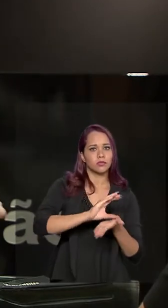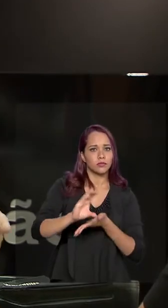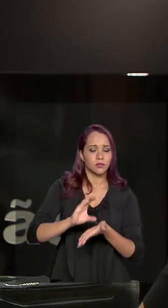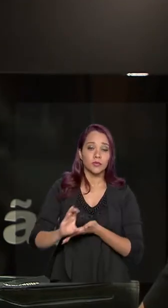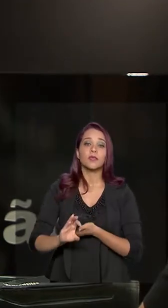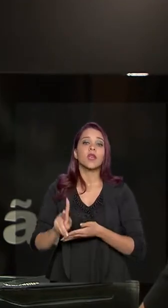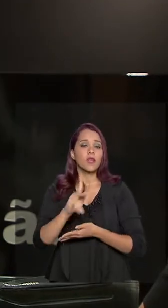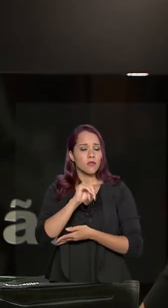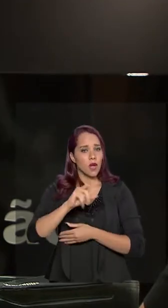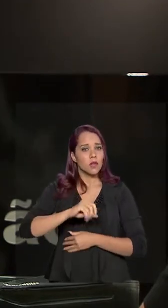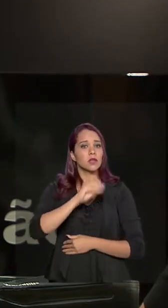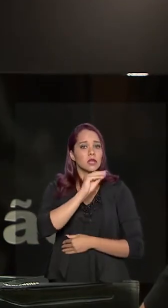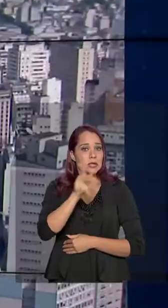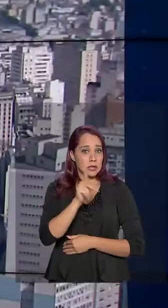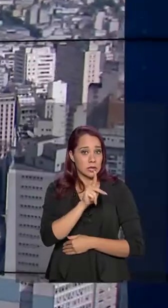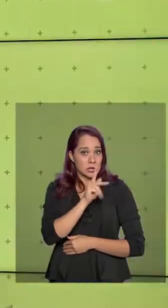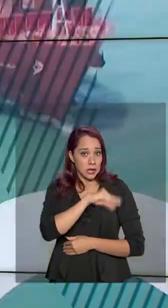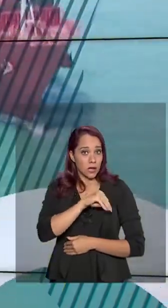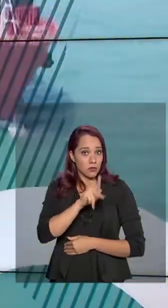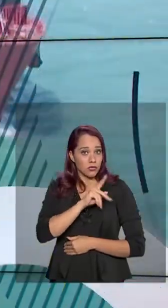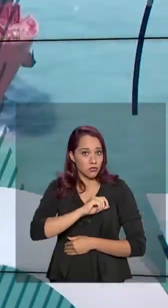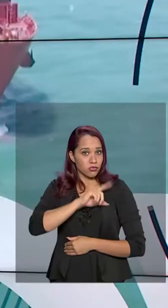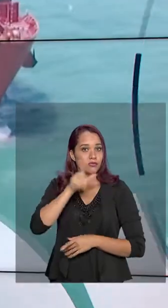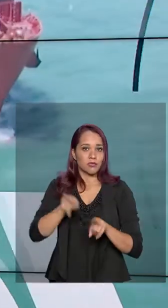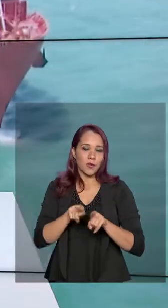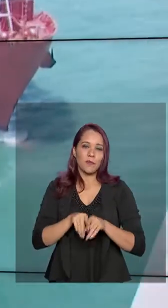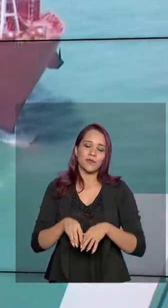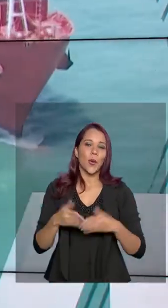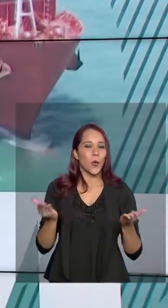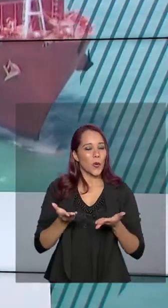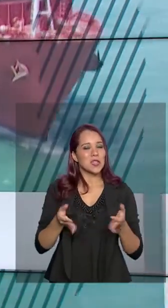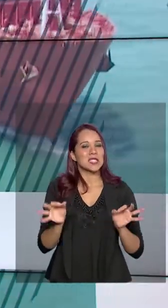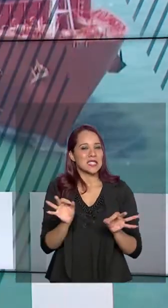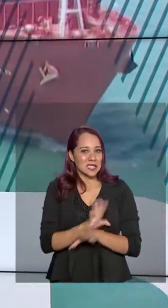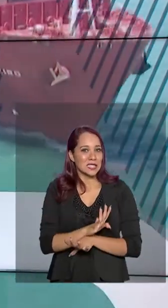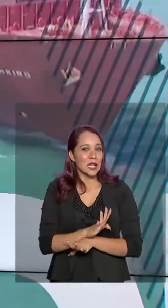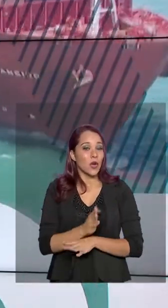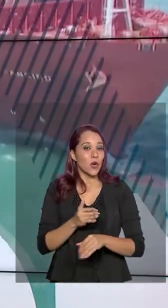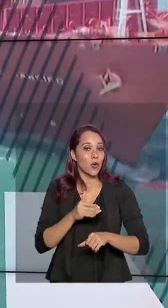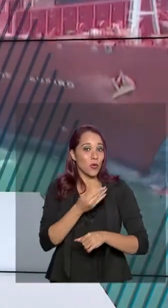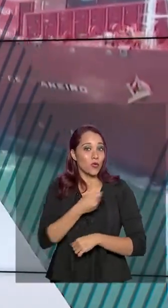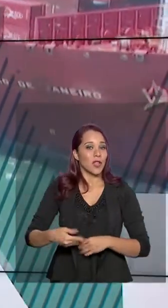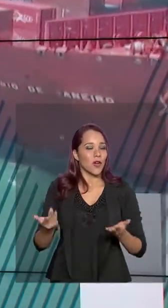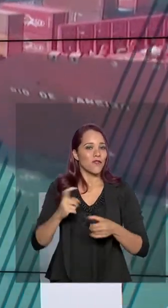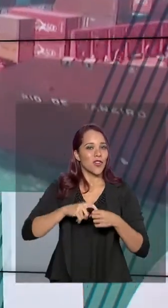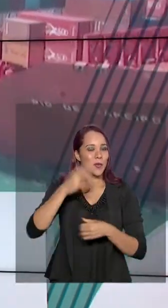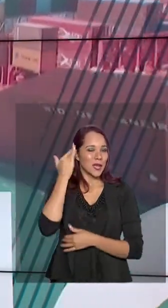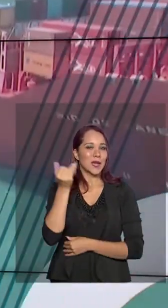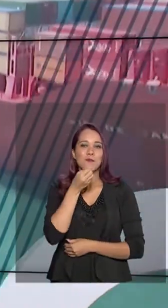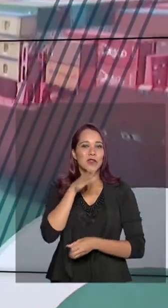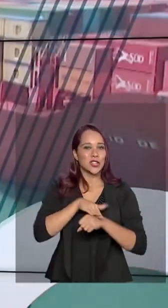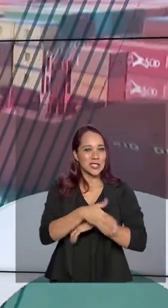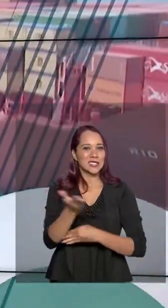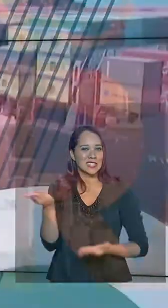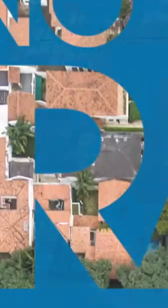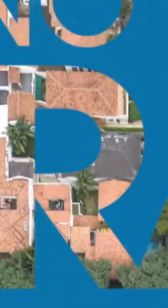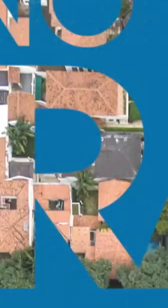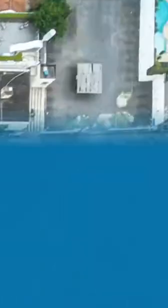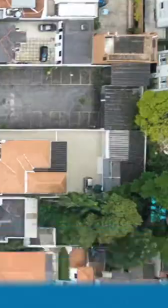vai aumentar de novo o salário do professor. A gente fica por aqui. O governo agora volta amanhã. Uma boa noite para você.